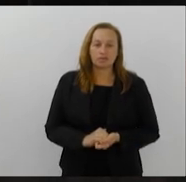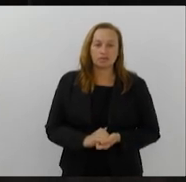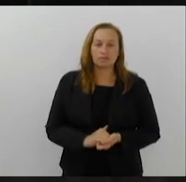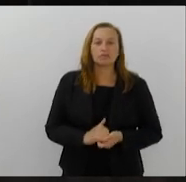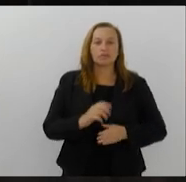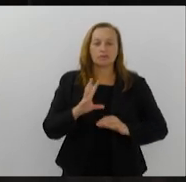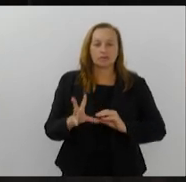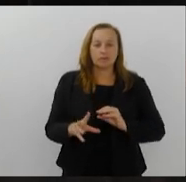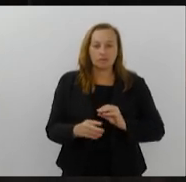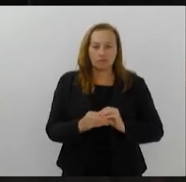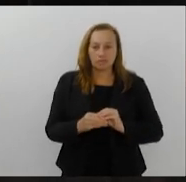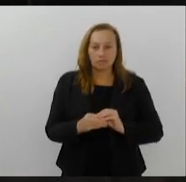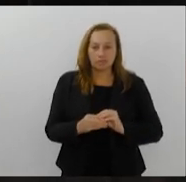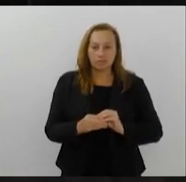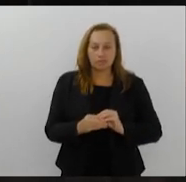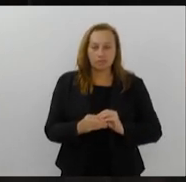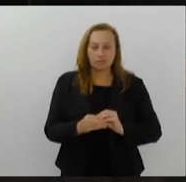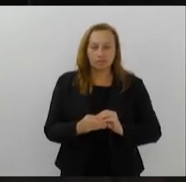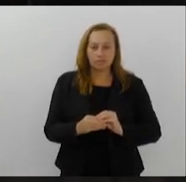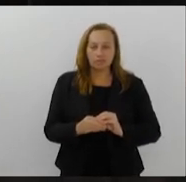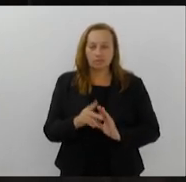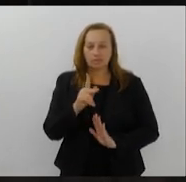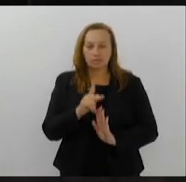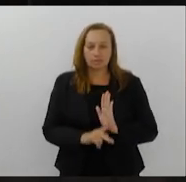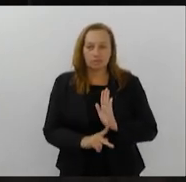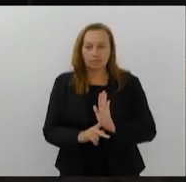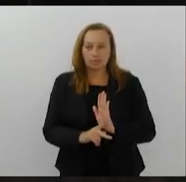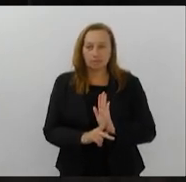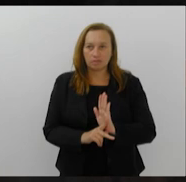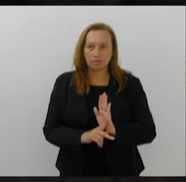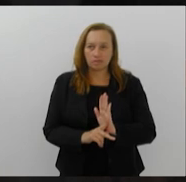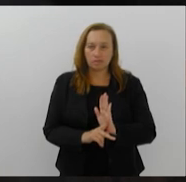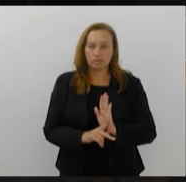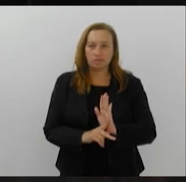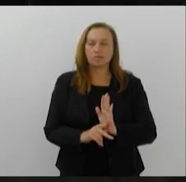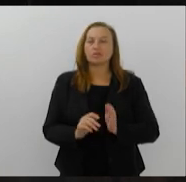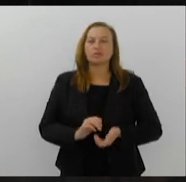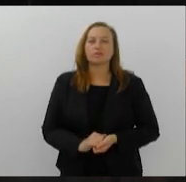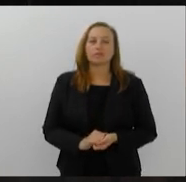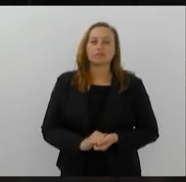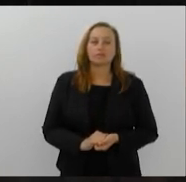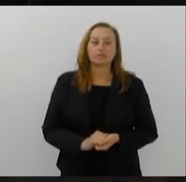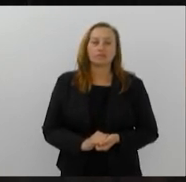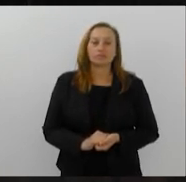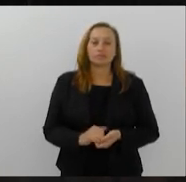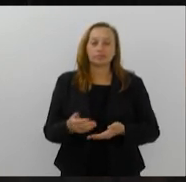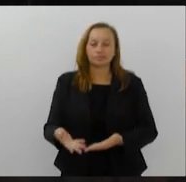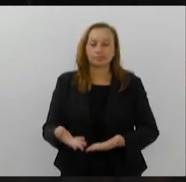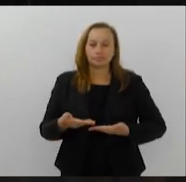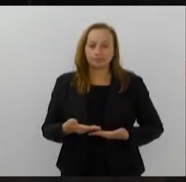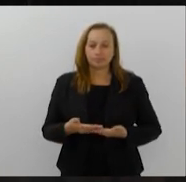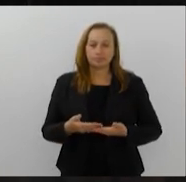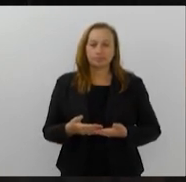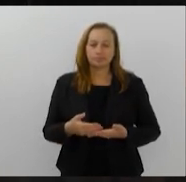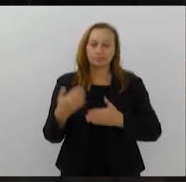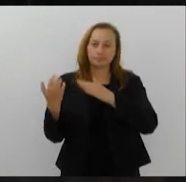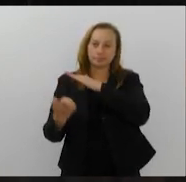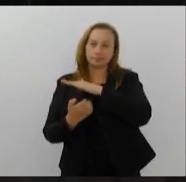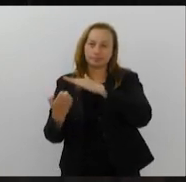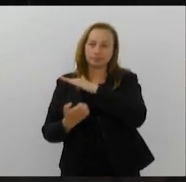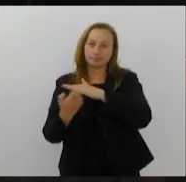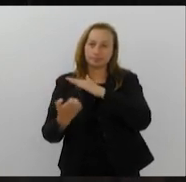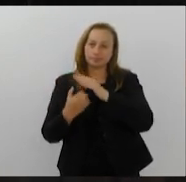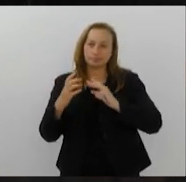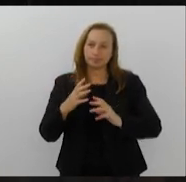complementares, acessórias ou de projetos associados, com ou sem exclusividade, recebidas pelas concessionárias no cálculo